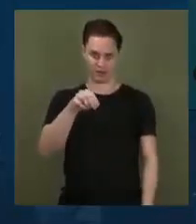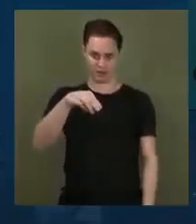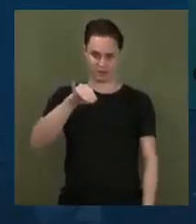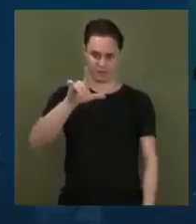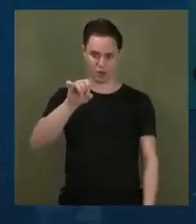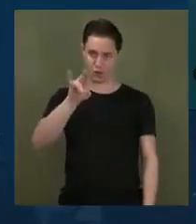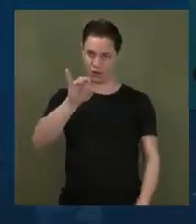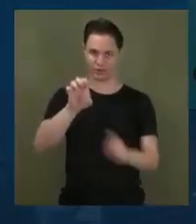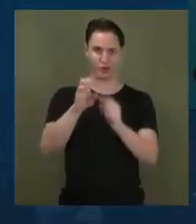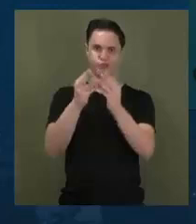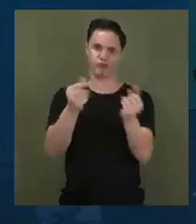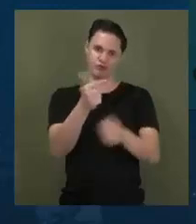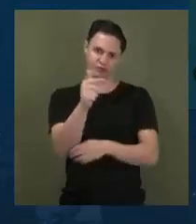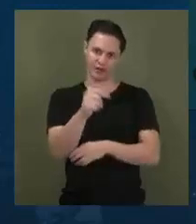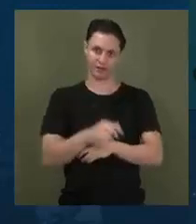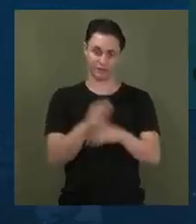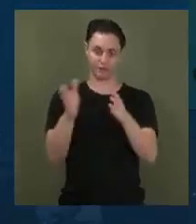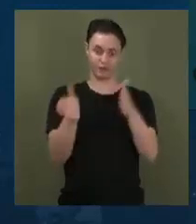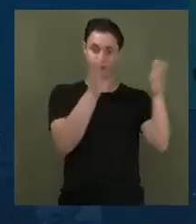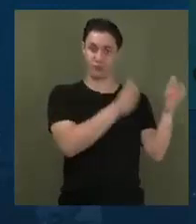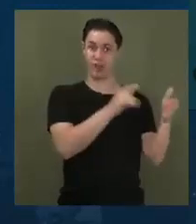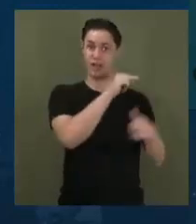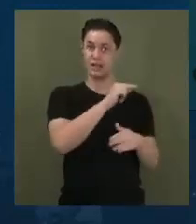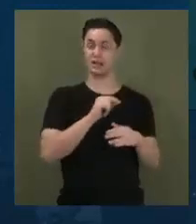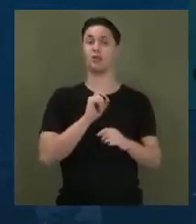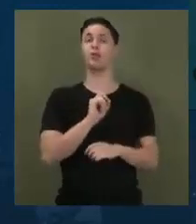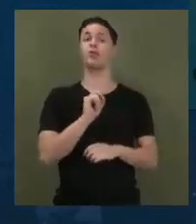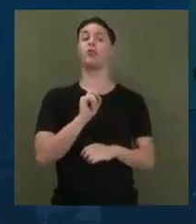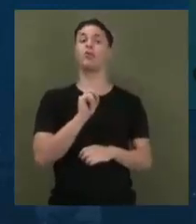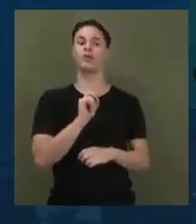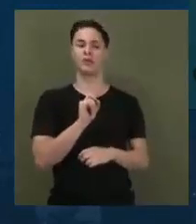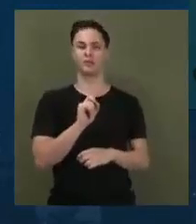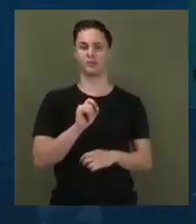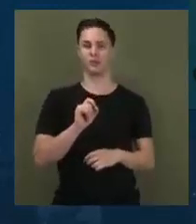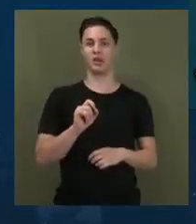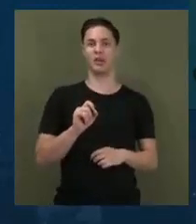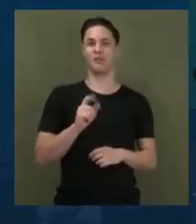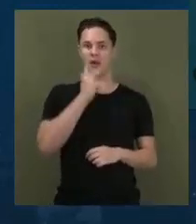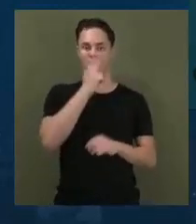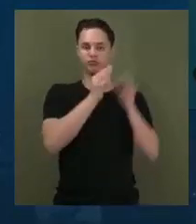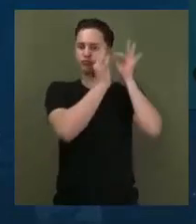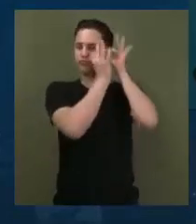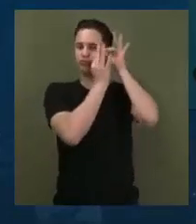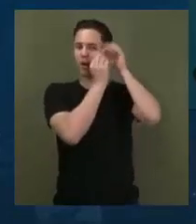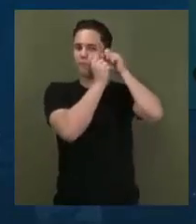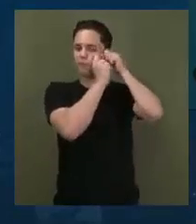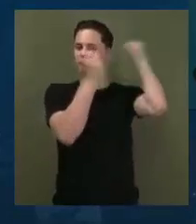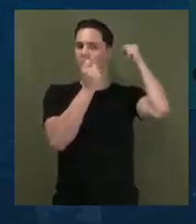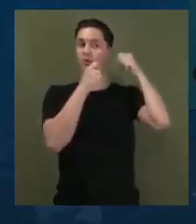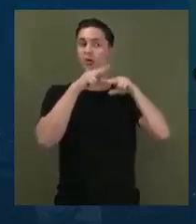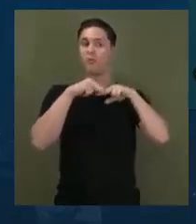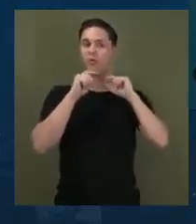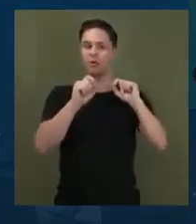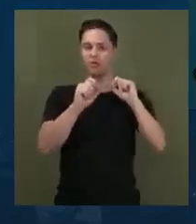dissolve. E do outro lado, do lado direito, é um rompimento devido à ruptura das